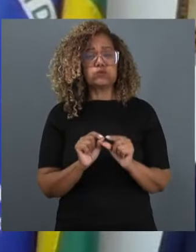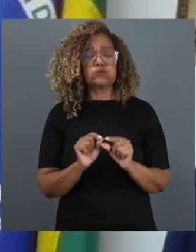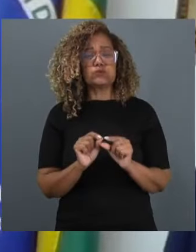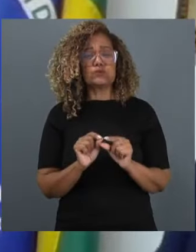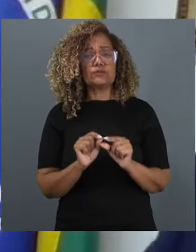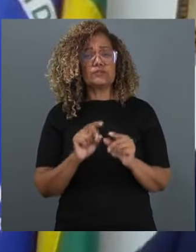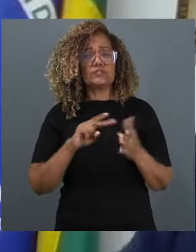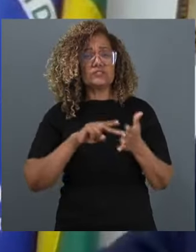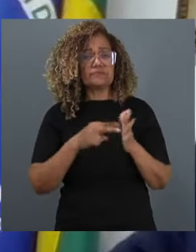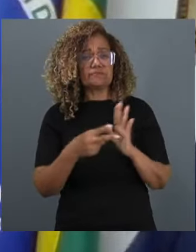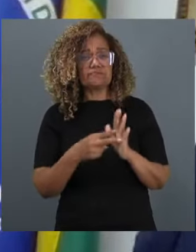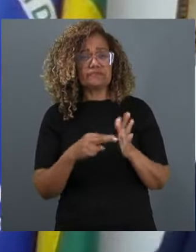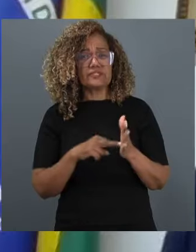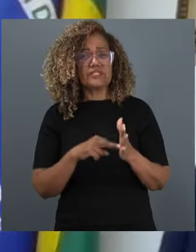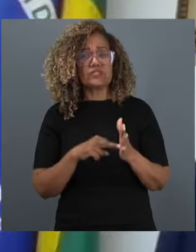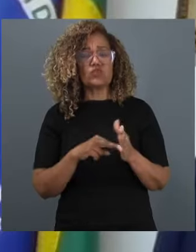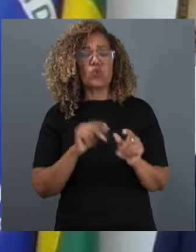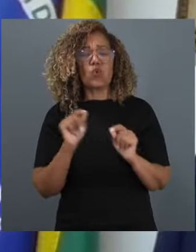o caminho